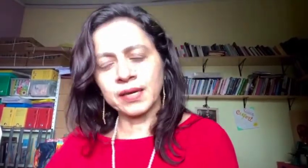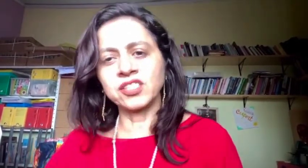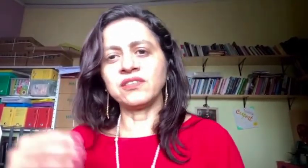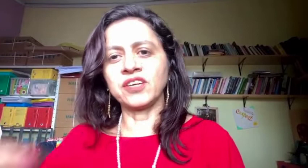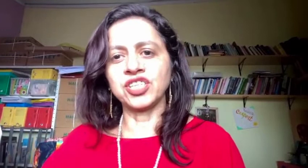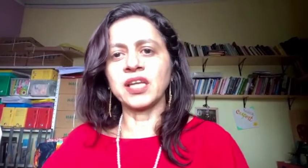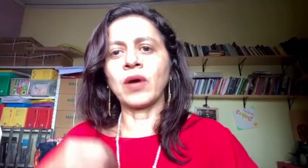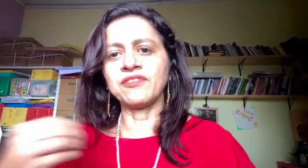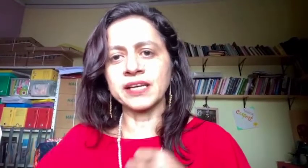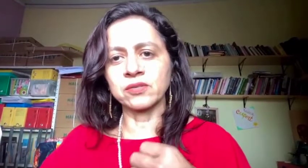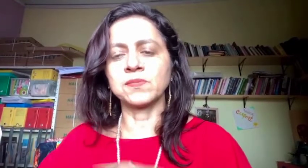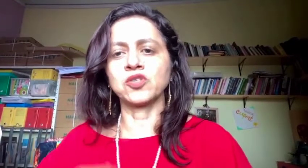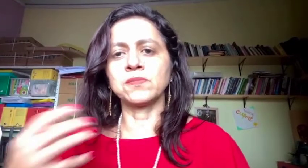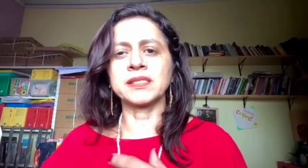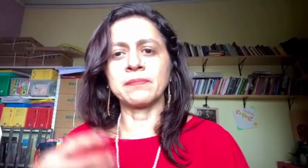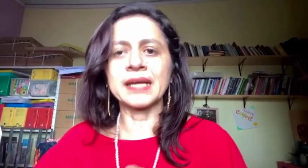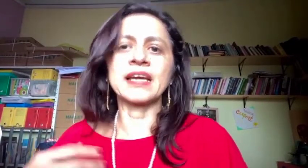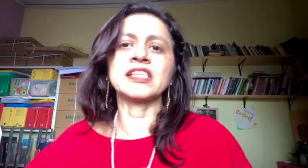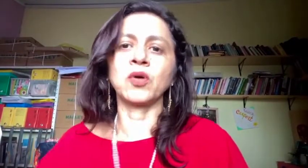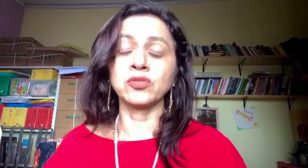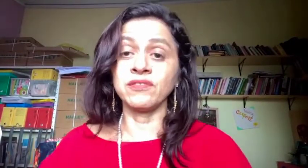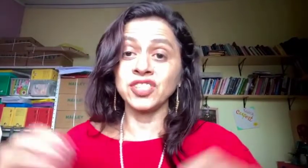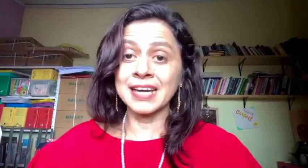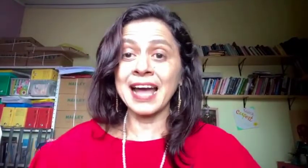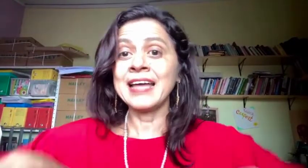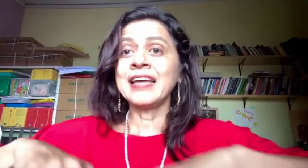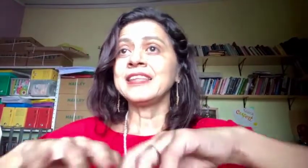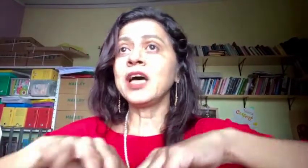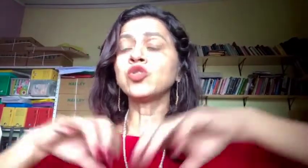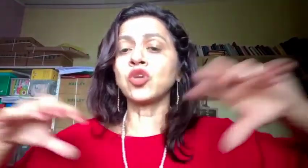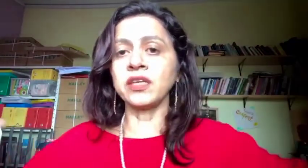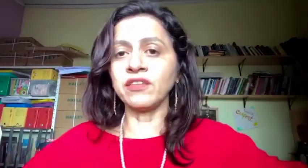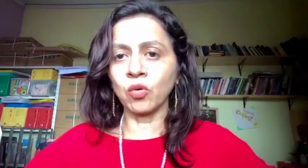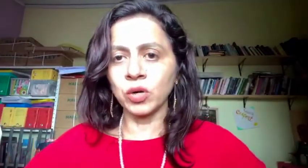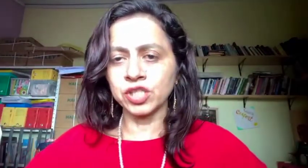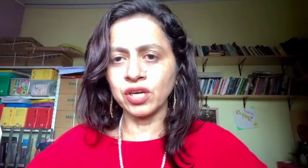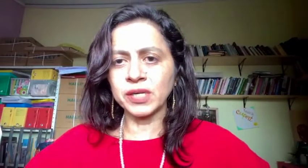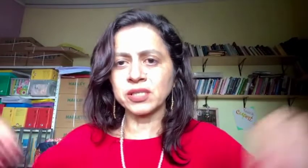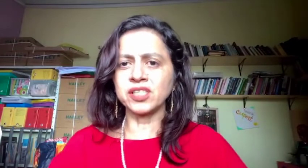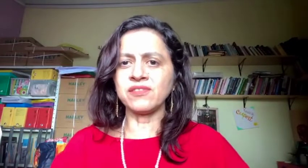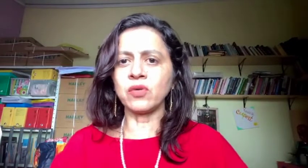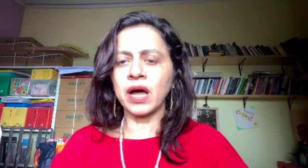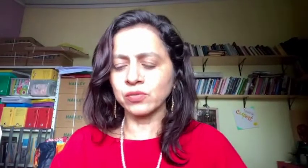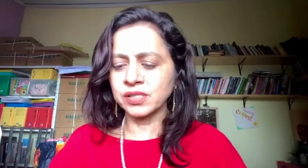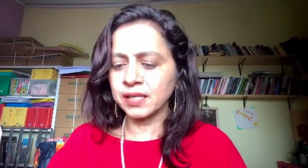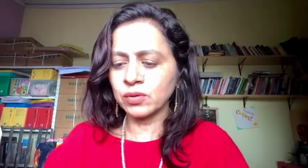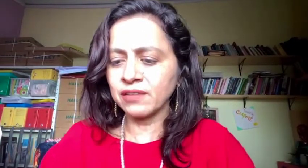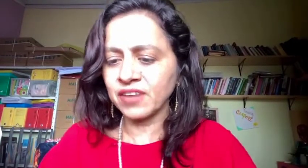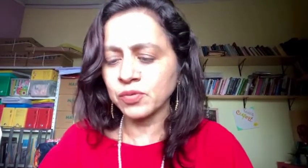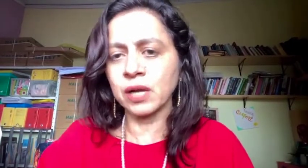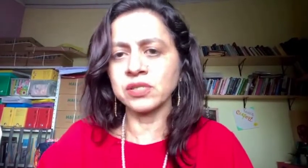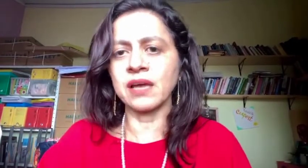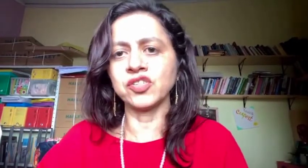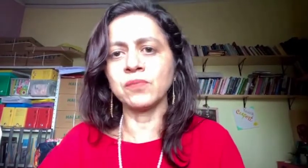formação, que é da gente investir na qualificação das pessoas para que elas possam reivindicar, não só em nível coletivo, mas também individual. O cidadão